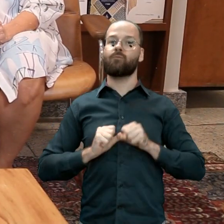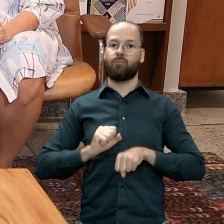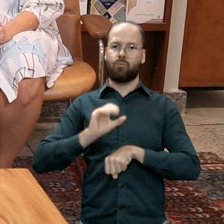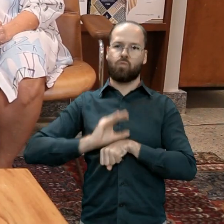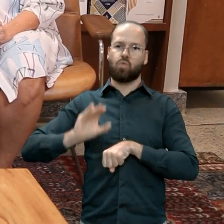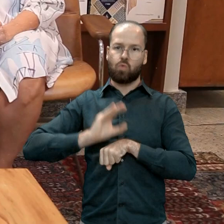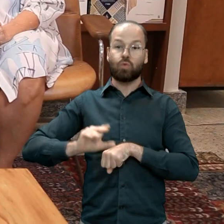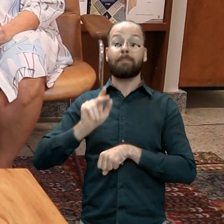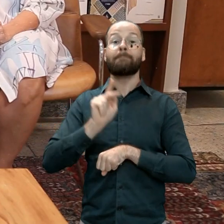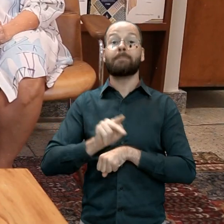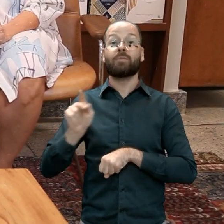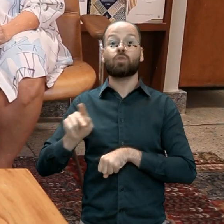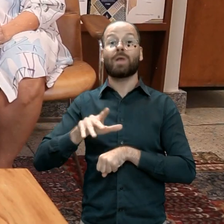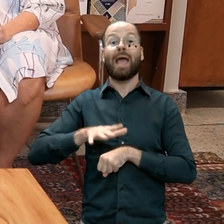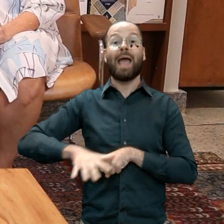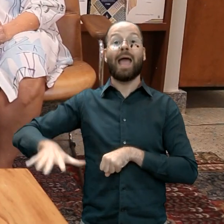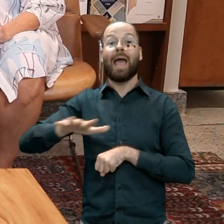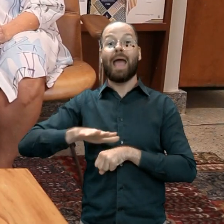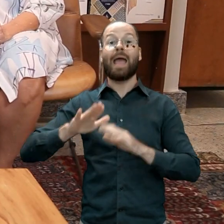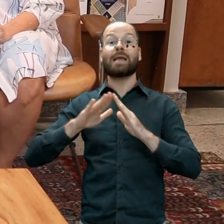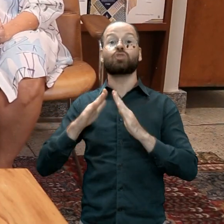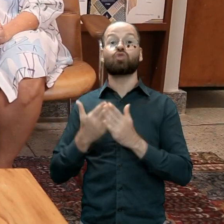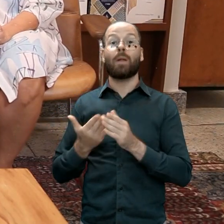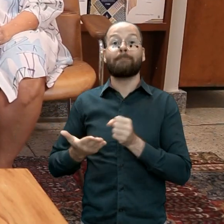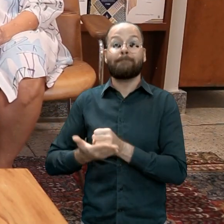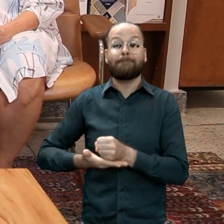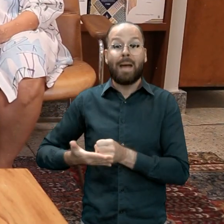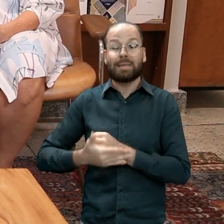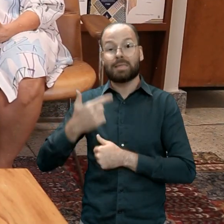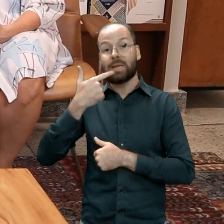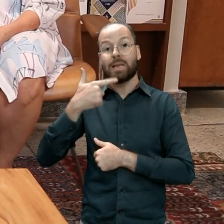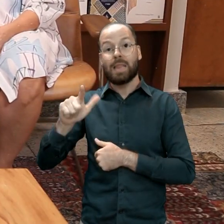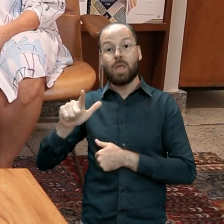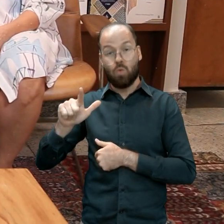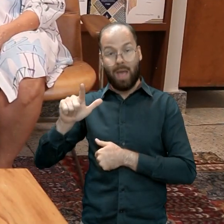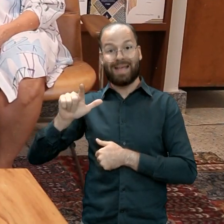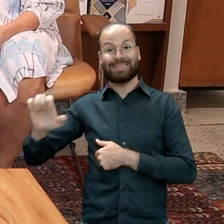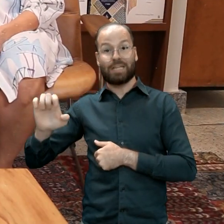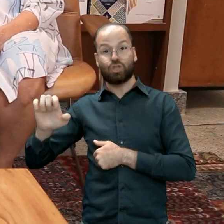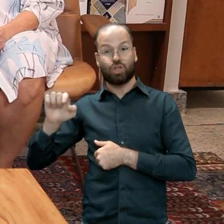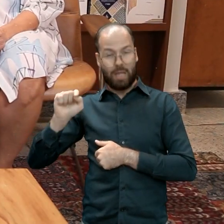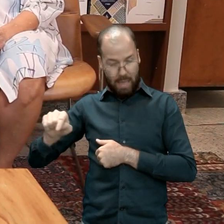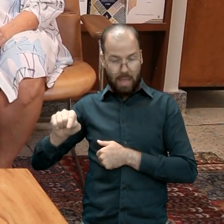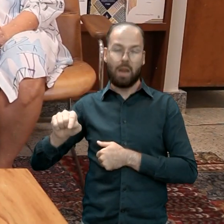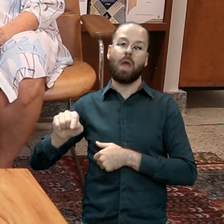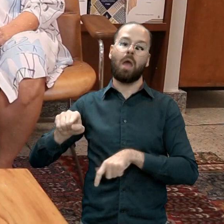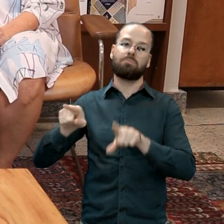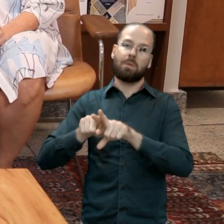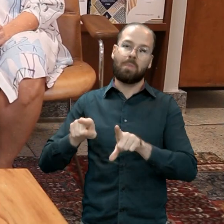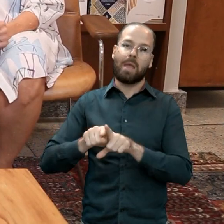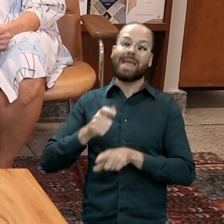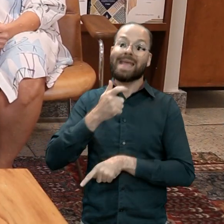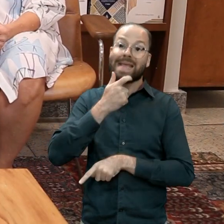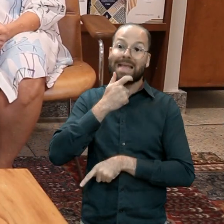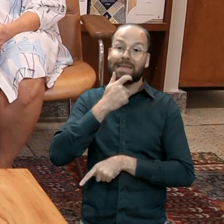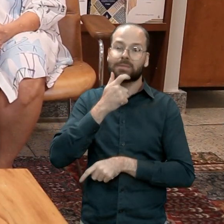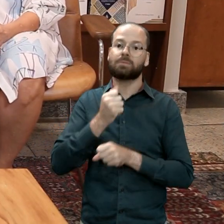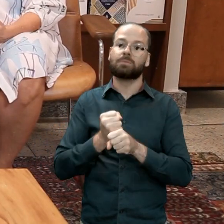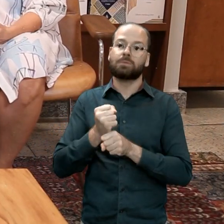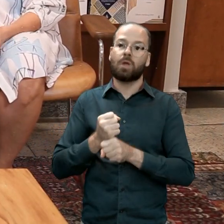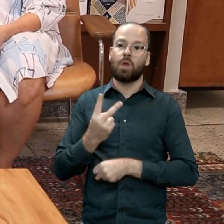de Professores, da Rede Básica, Línguas Estrangeiras ou Adicionais, etapa em inglês, em 2011, me